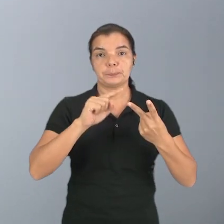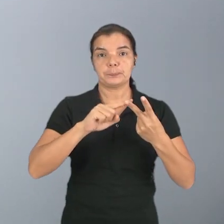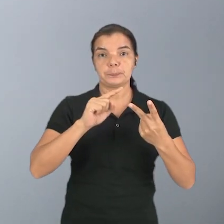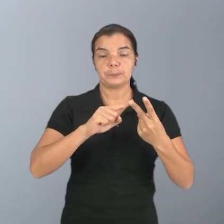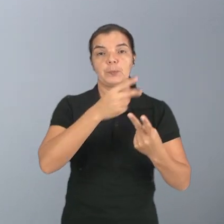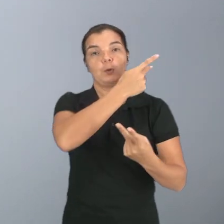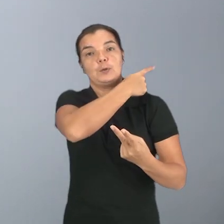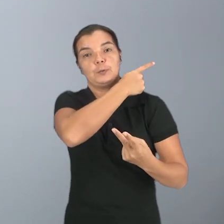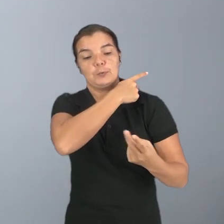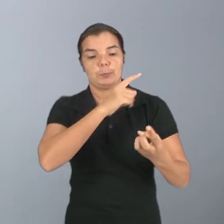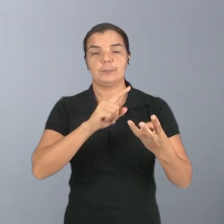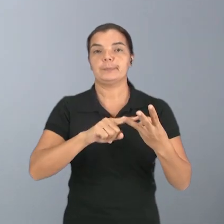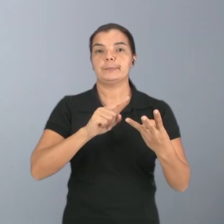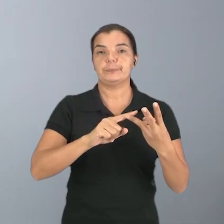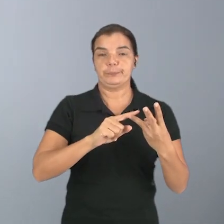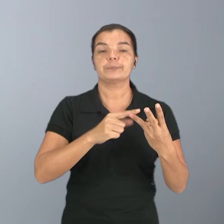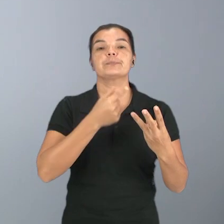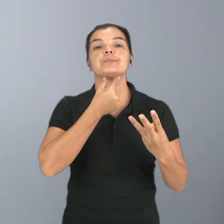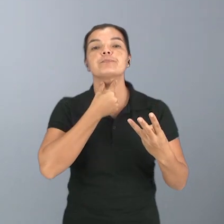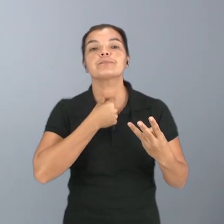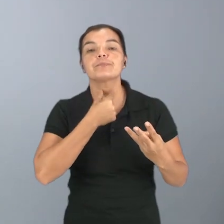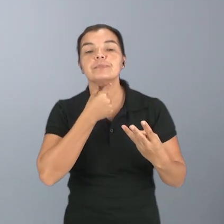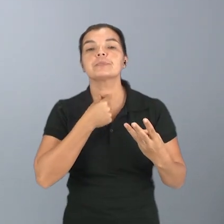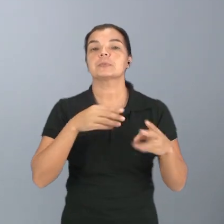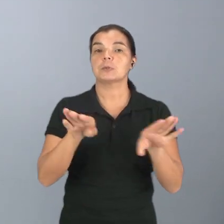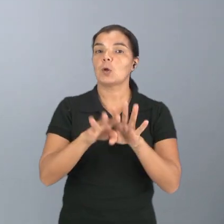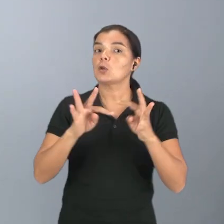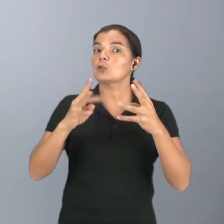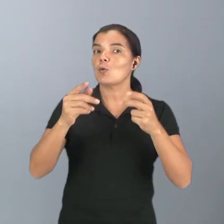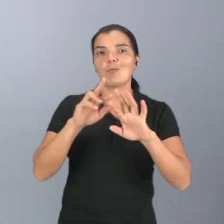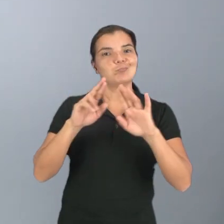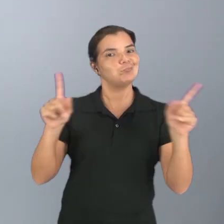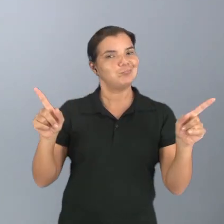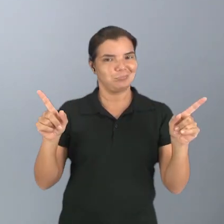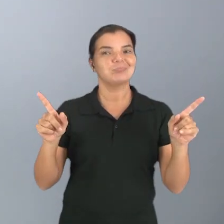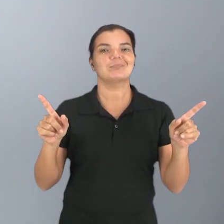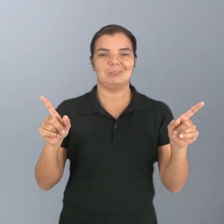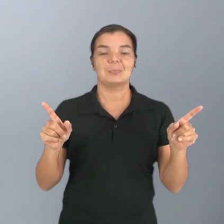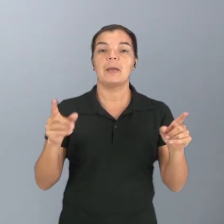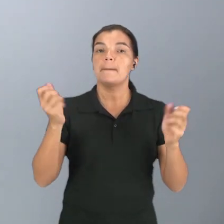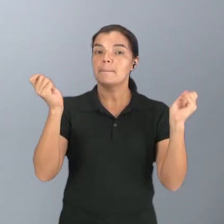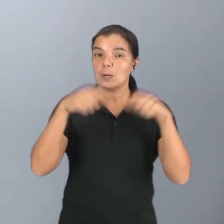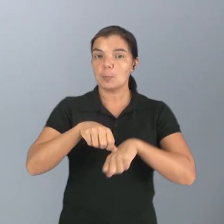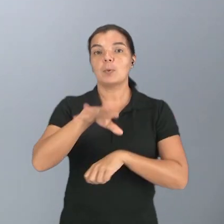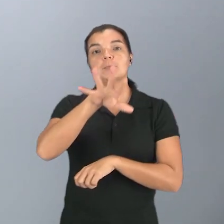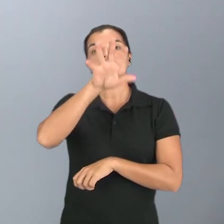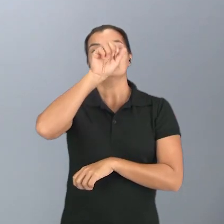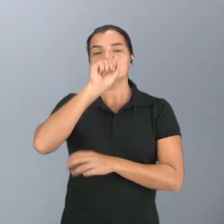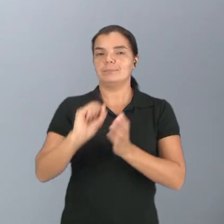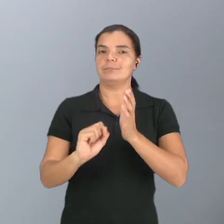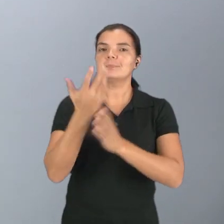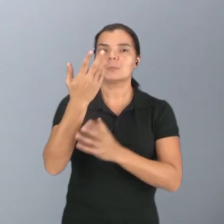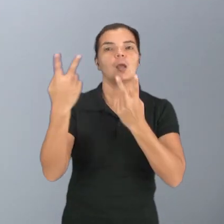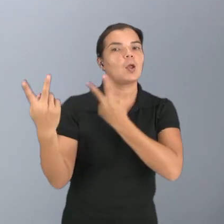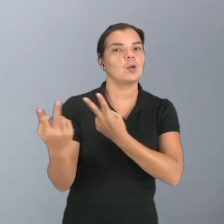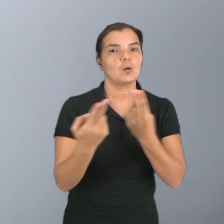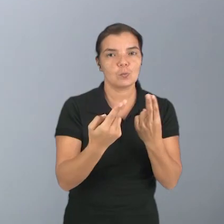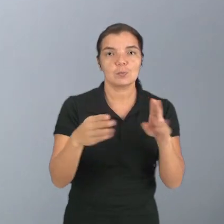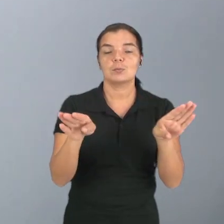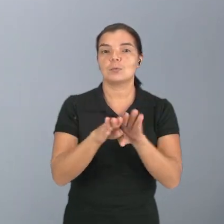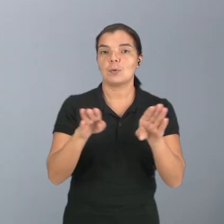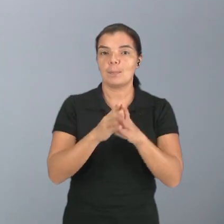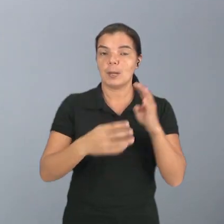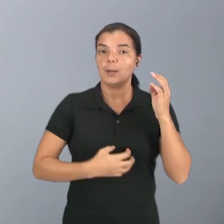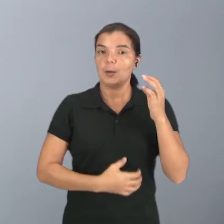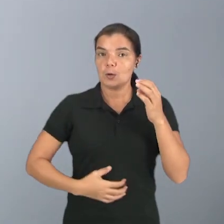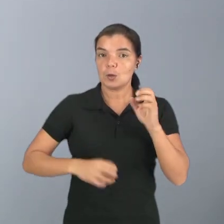dos pulmões, né? Da faringe, da laringe. Então, são outros órgãos atuando para que a respiração aconteça. Da mesma forma, para que a